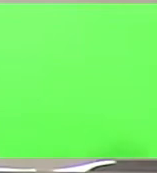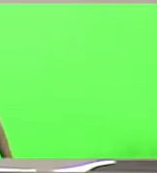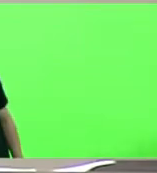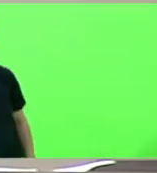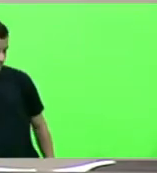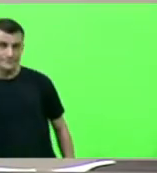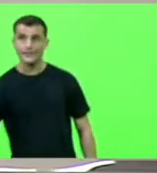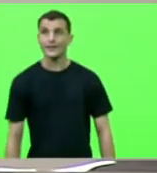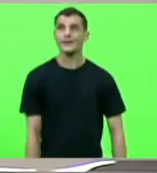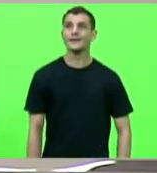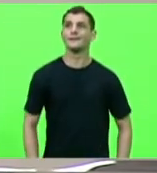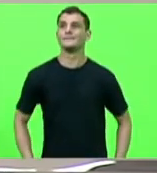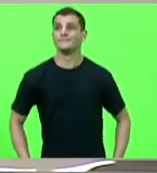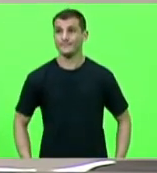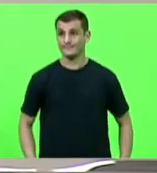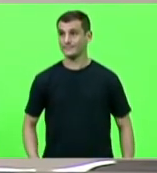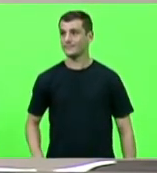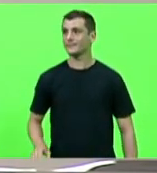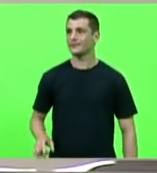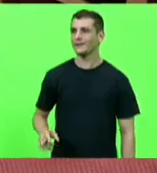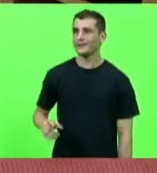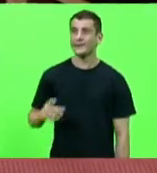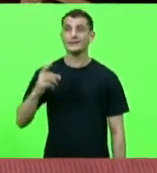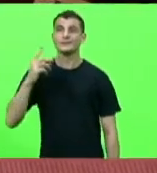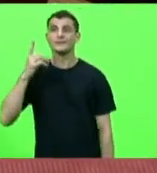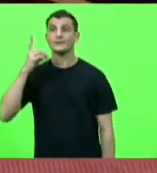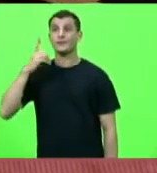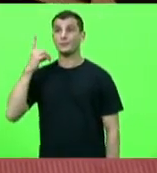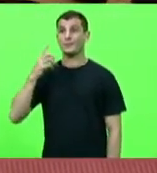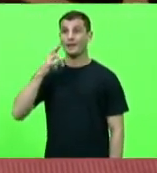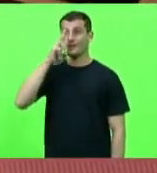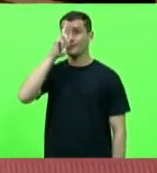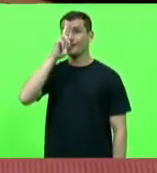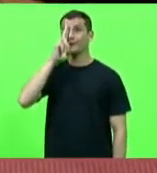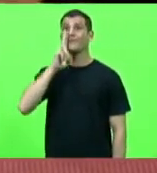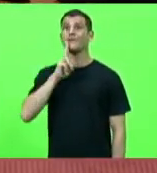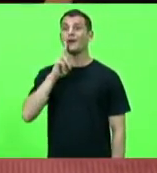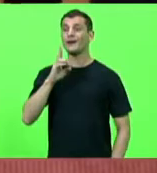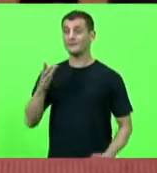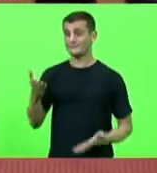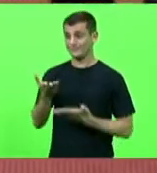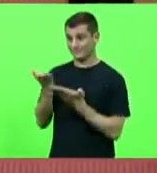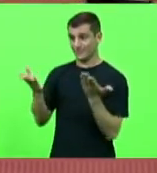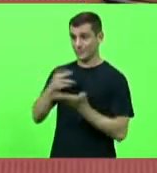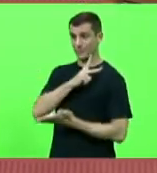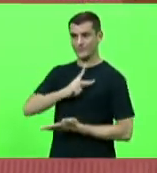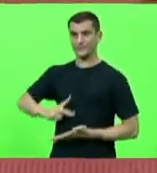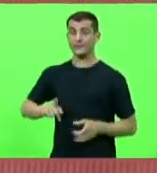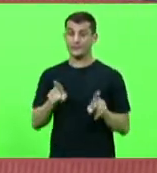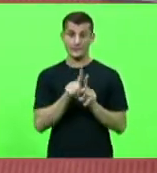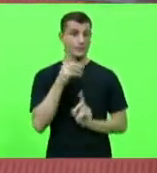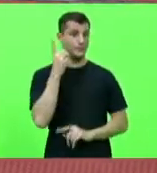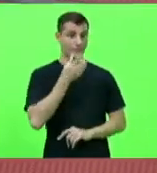Deputado Ivan Nates, por favor, Vossa Excelência. Senhor Presidente, senhores deputados,